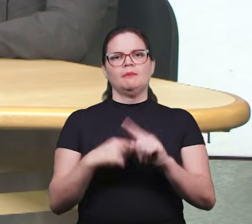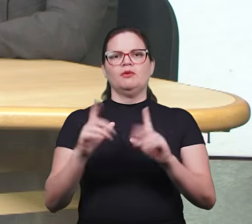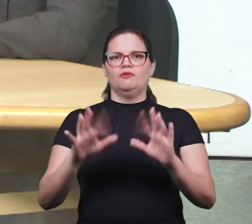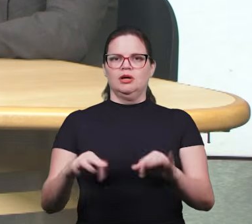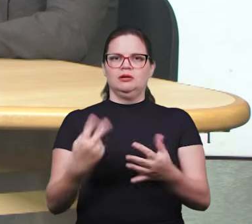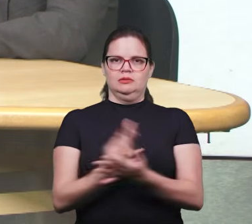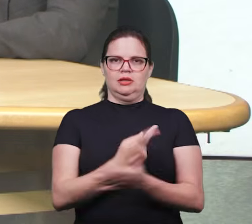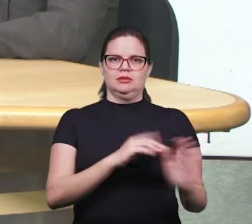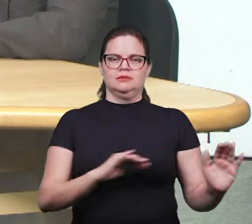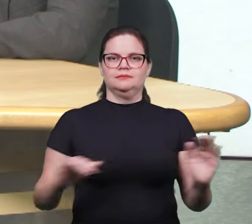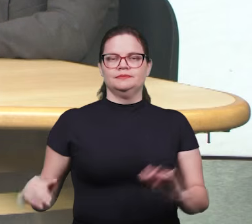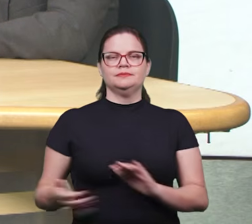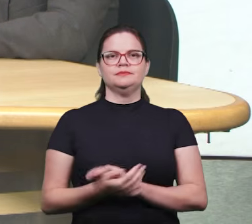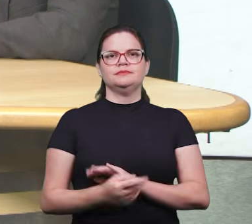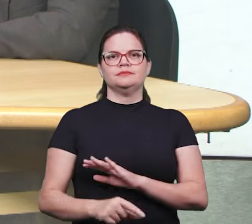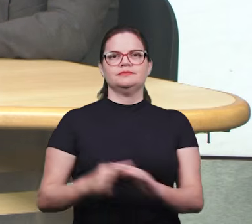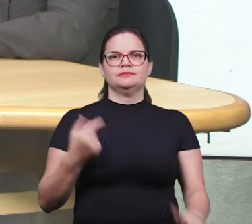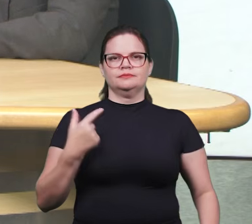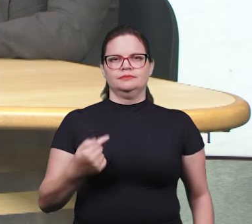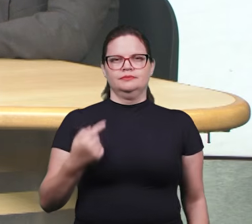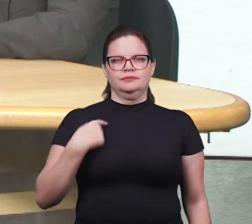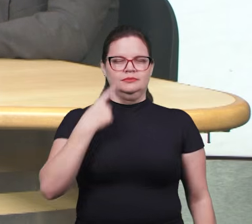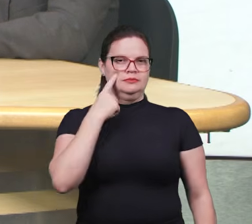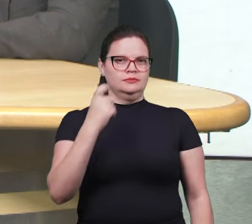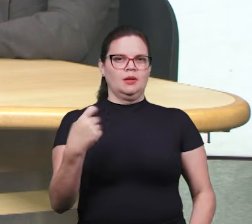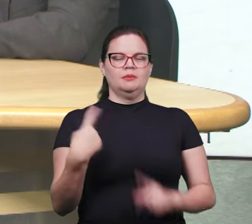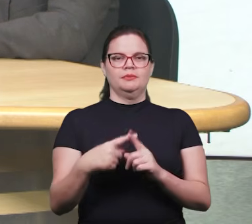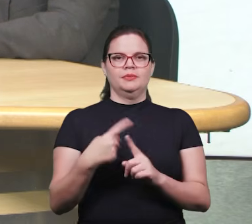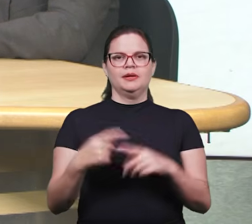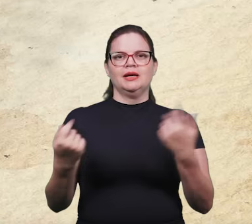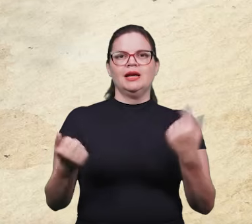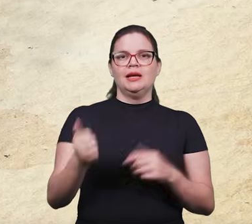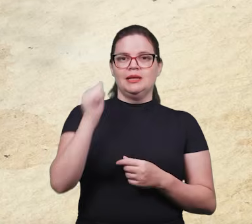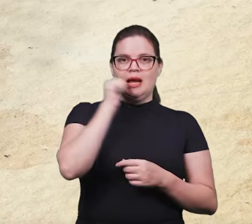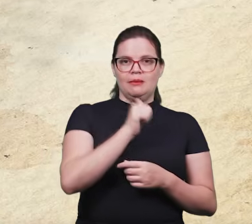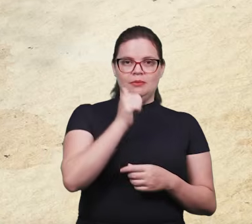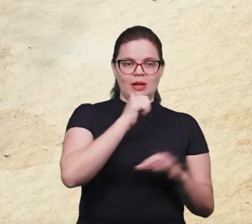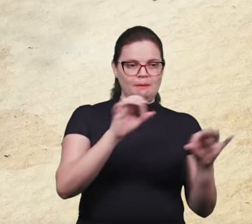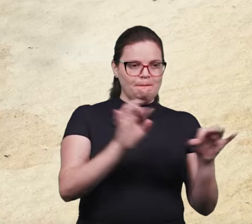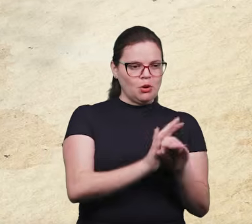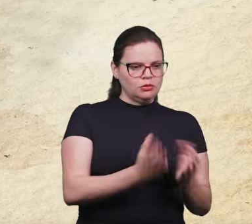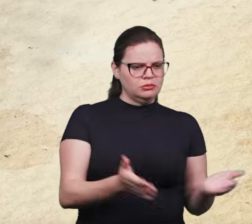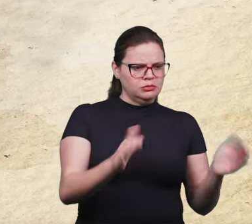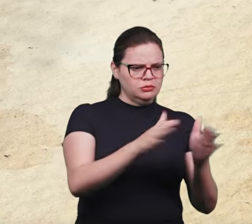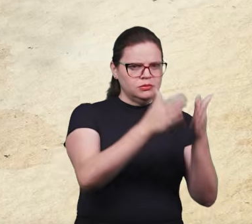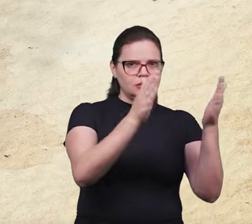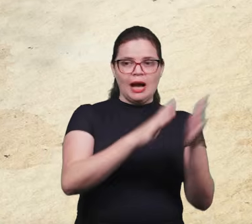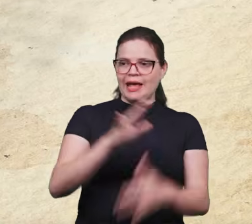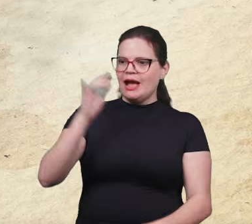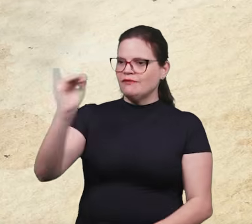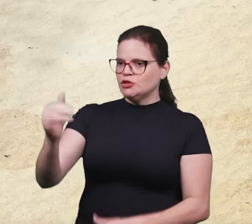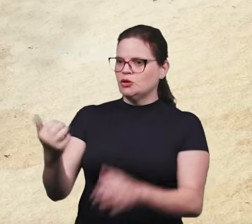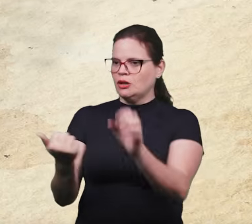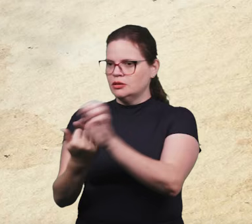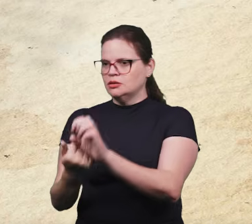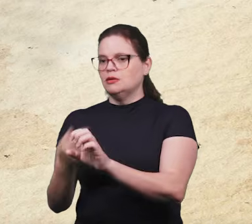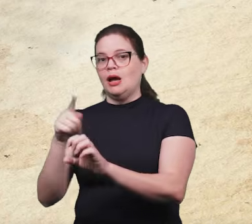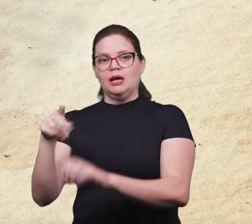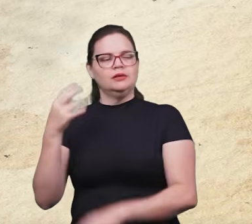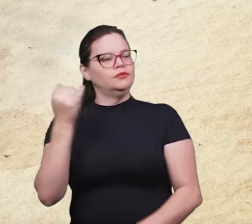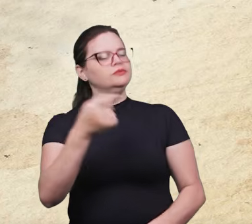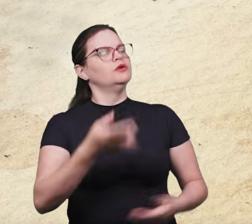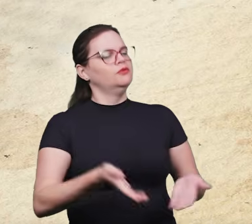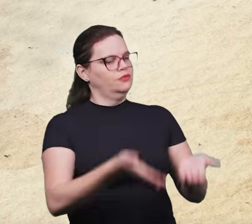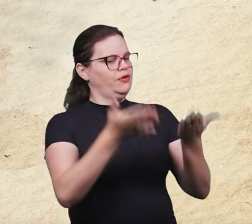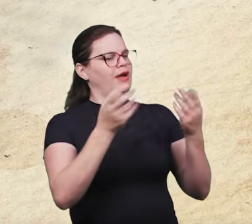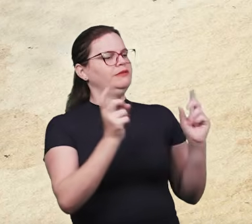pastor Luiz, que o verso 7 fala que então veio ela e o fez saber o homem de Deus e lhe disse, vai, vende o azeite